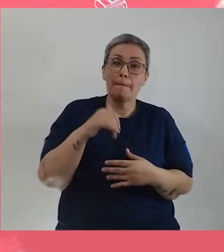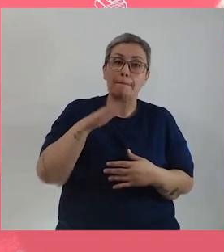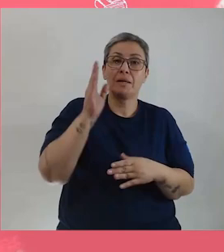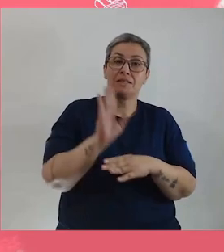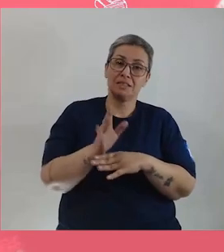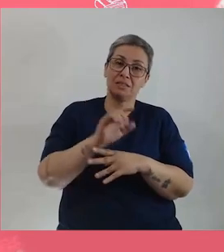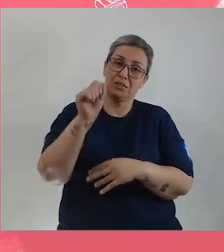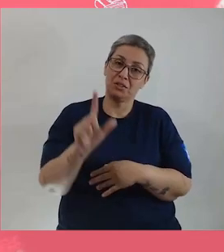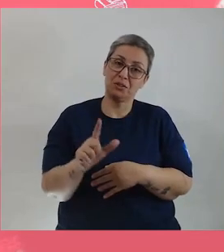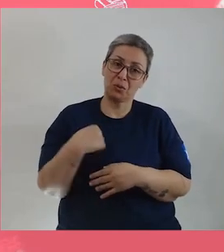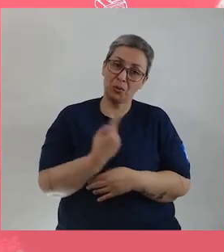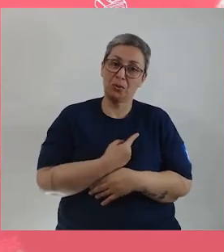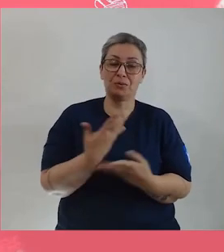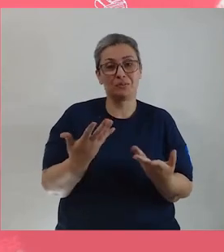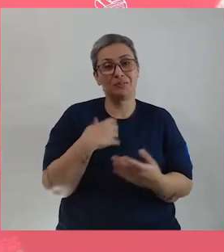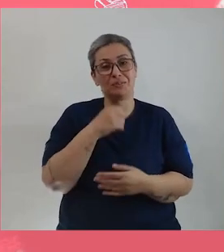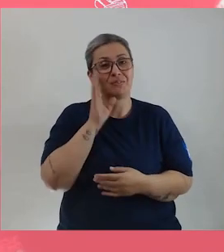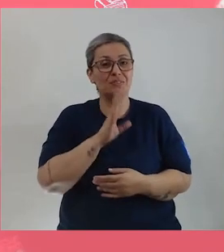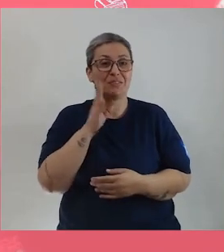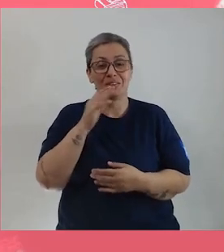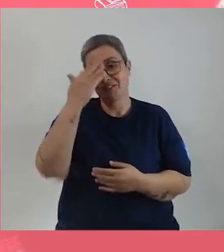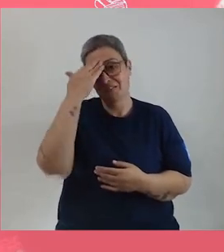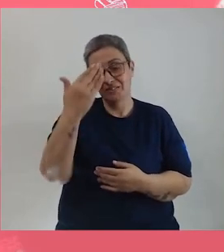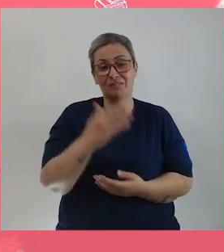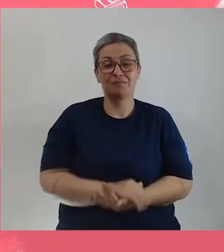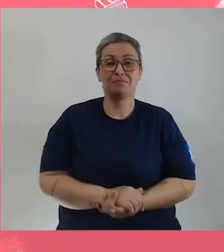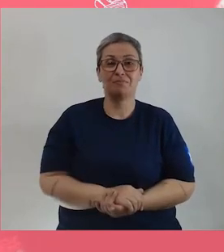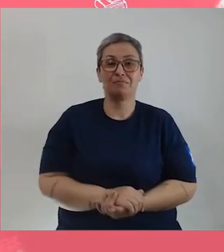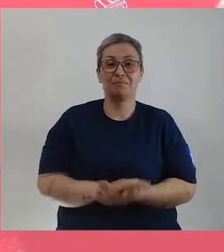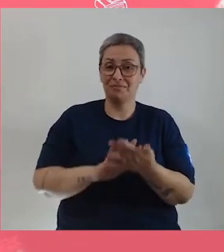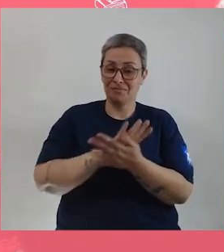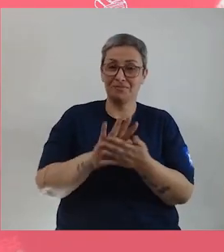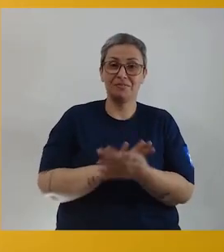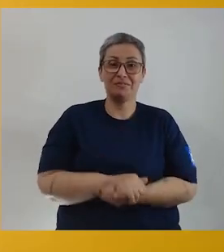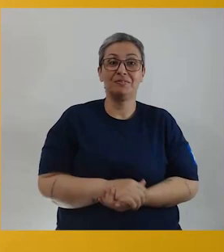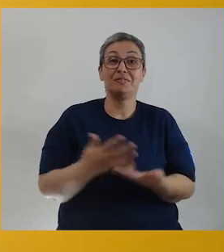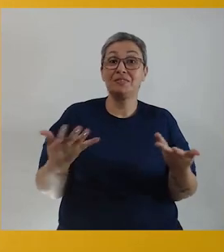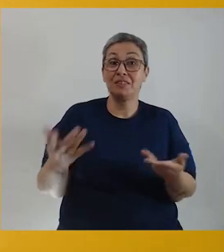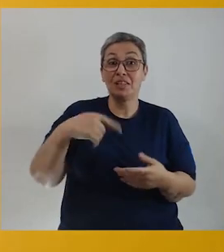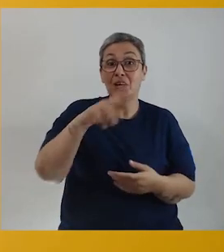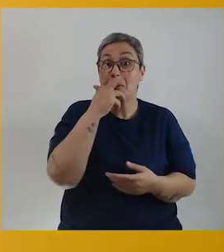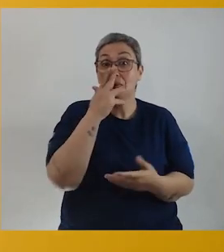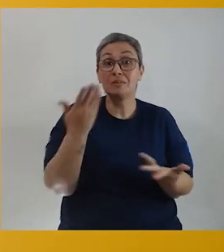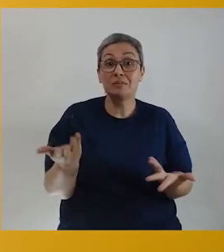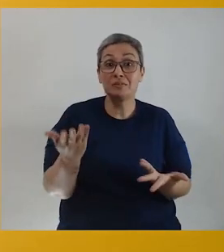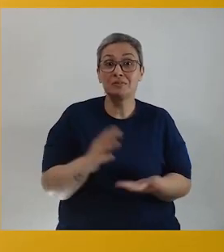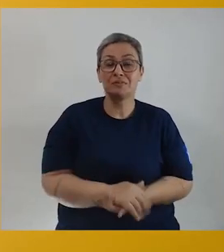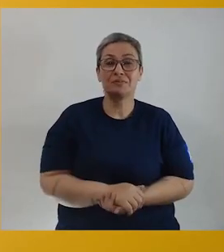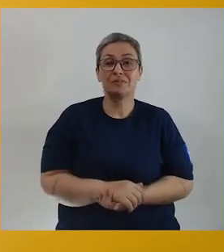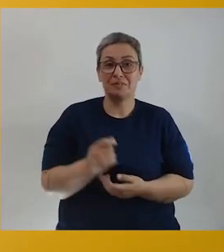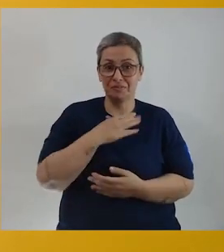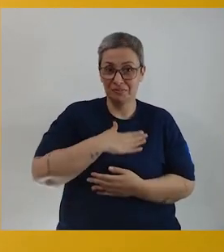por mais sessões azuis pra gente. Ah, que legal. Muito obrigada, viu? De nada. E aí, o que vocês